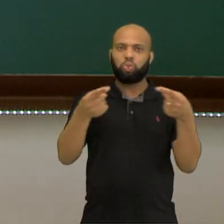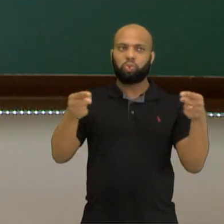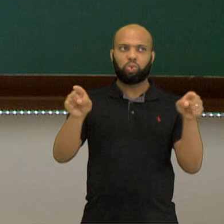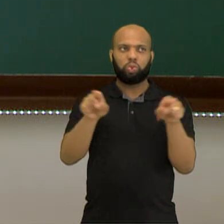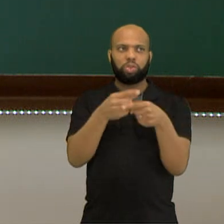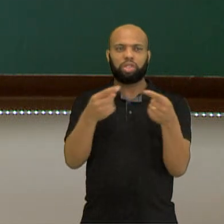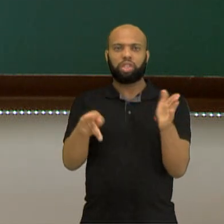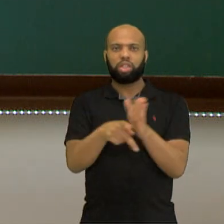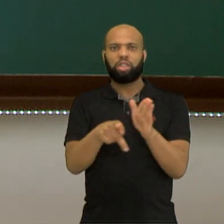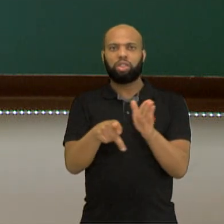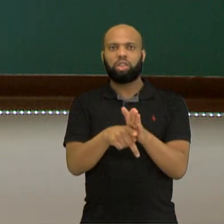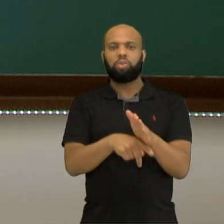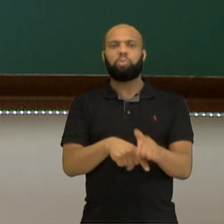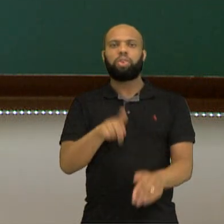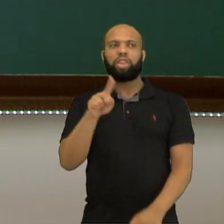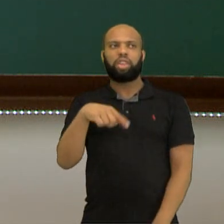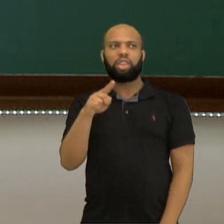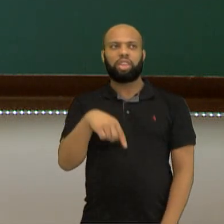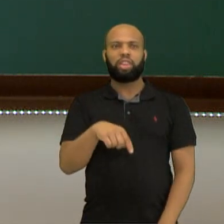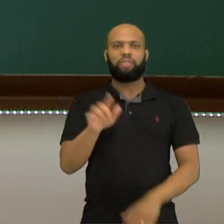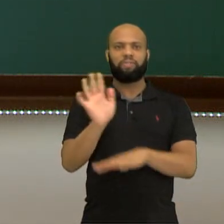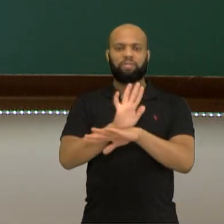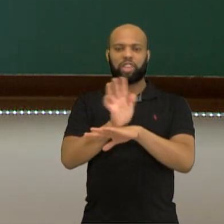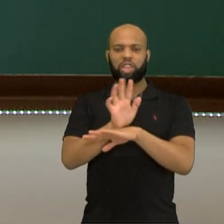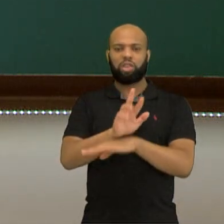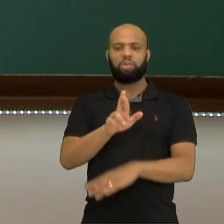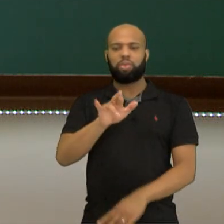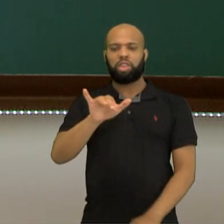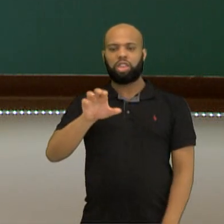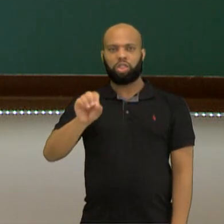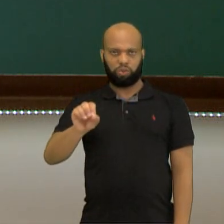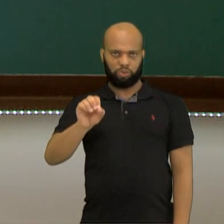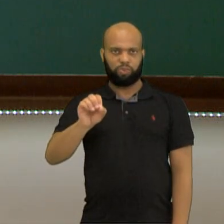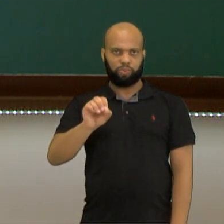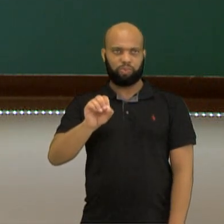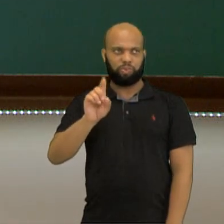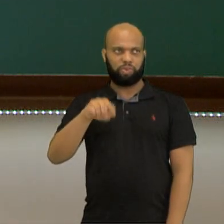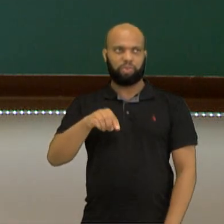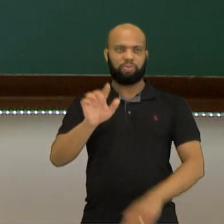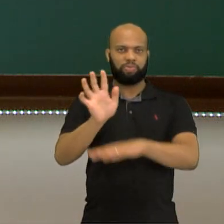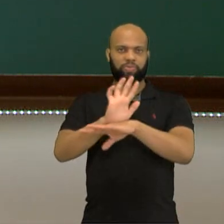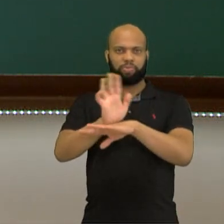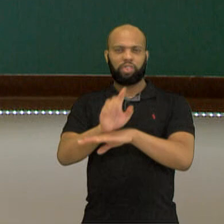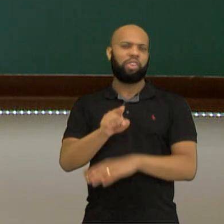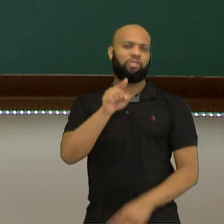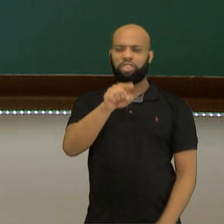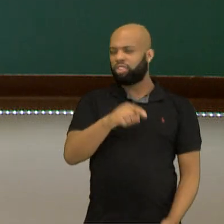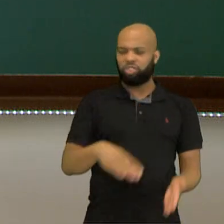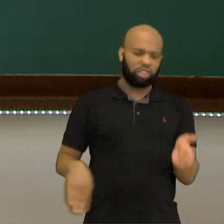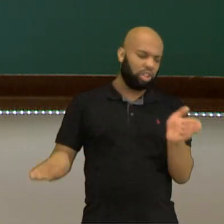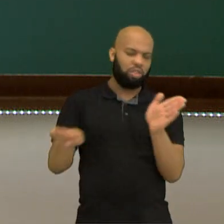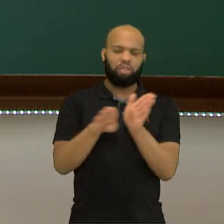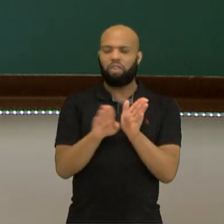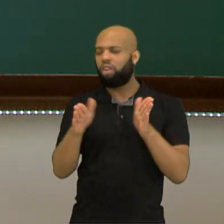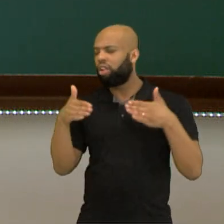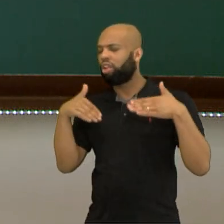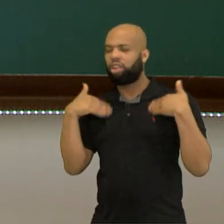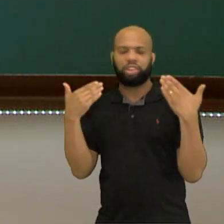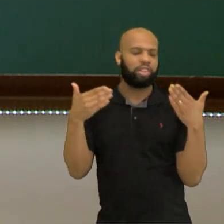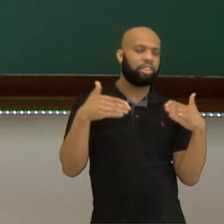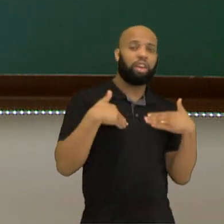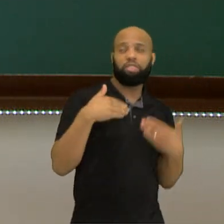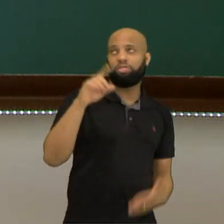Rio. Lembra? Não lembra? Você chegou para alegrar o